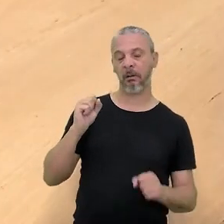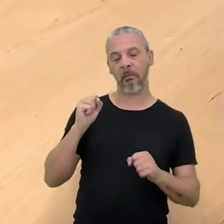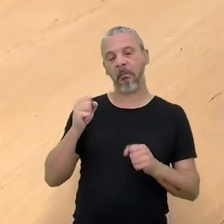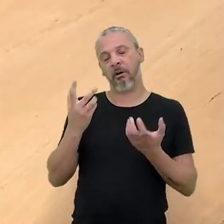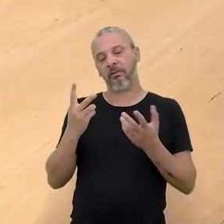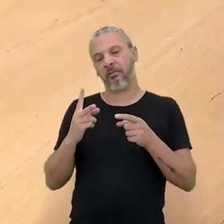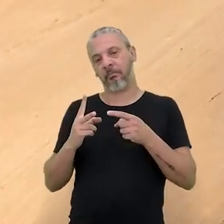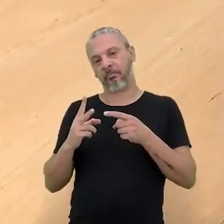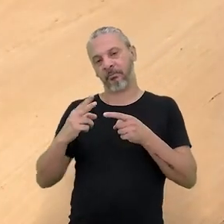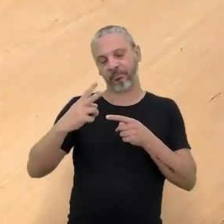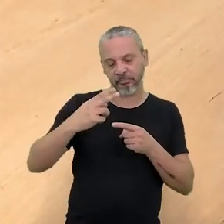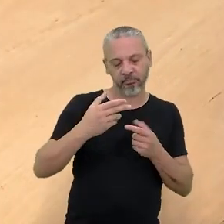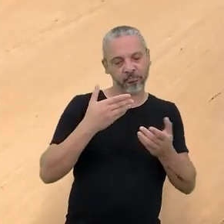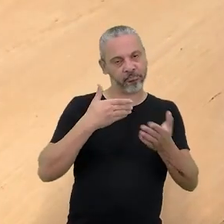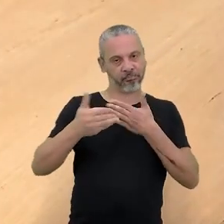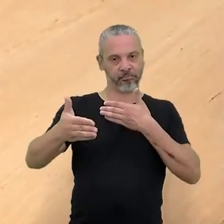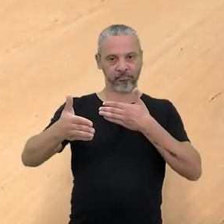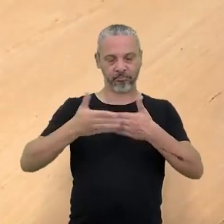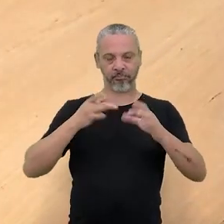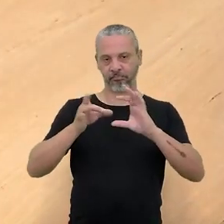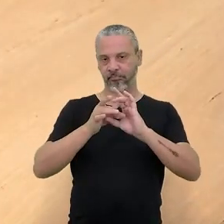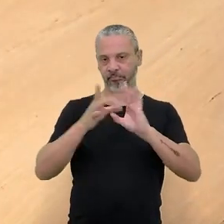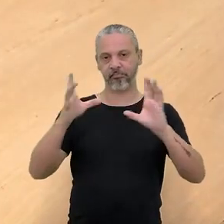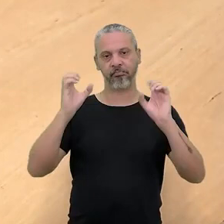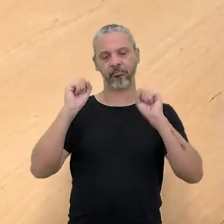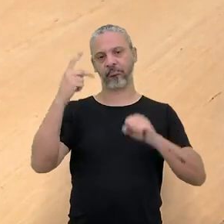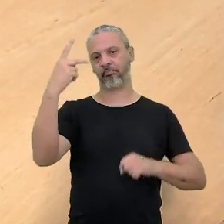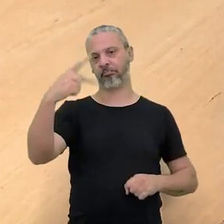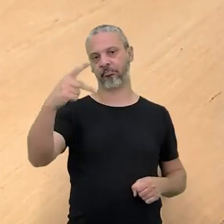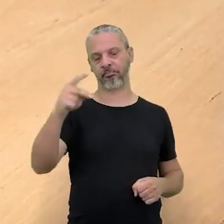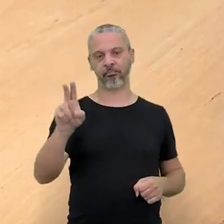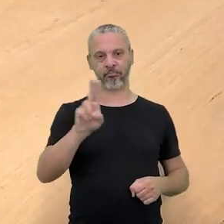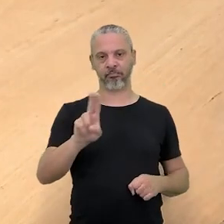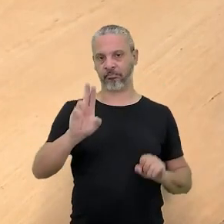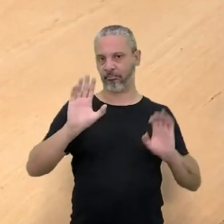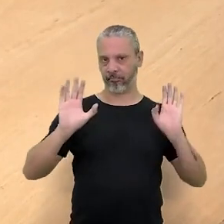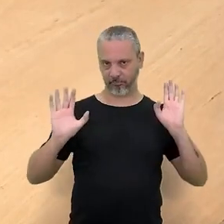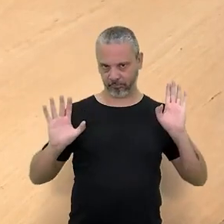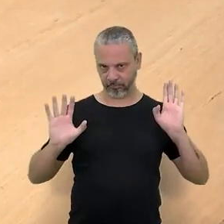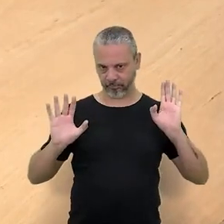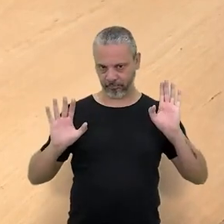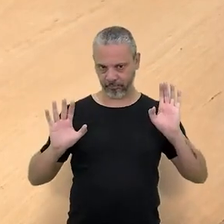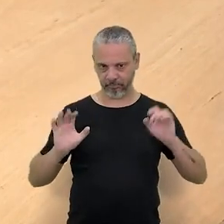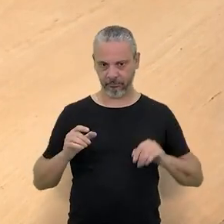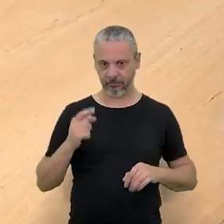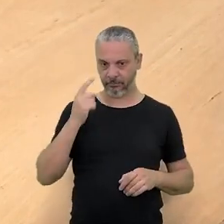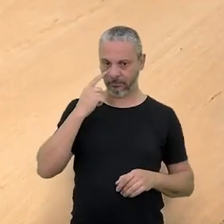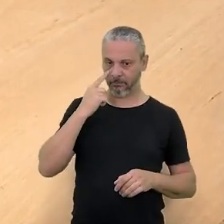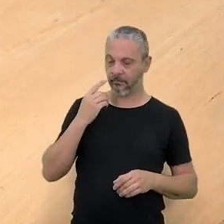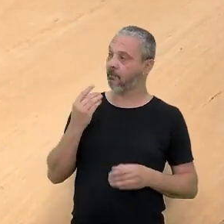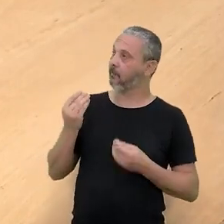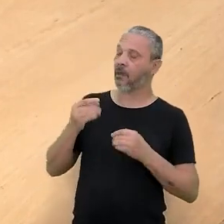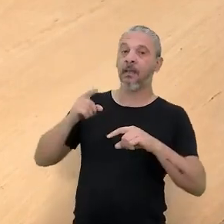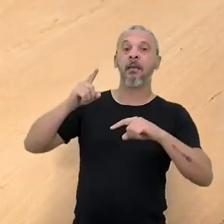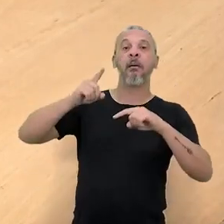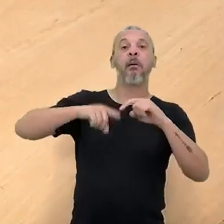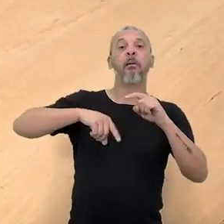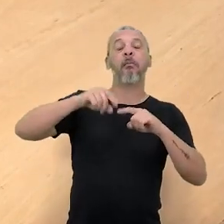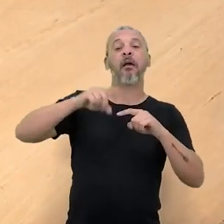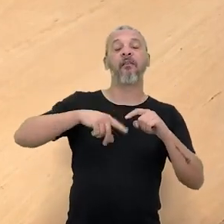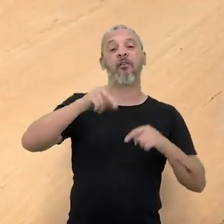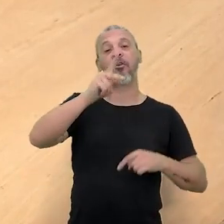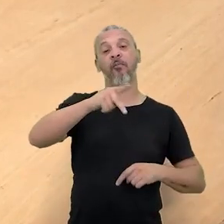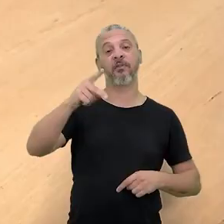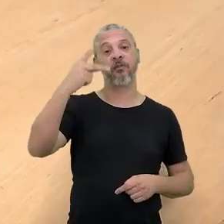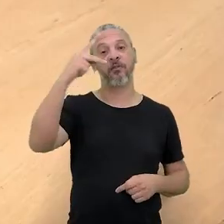a tesoura, posso fazer com estilete, eu estou usando estilete aqui, tá? O material que a